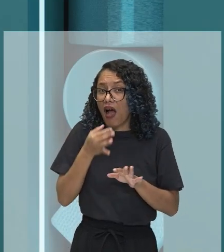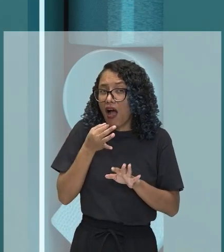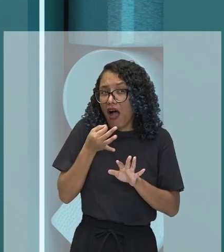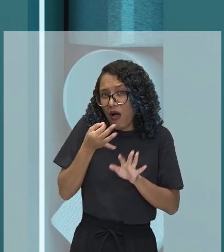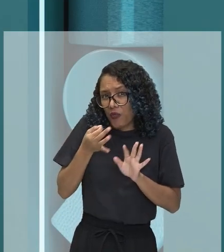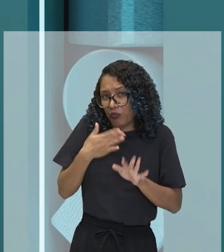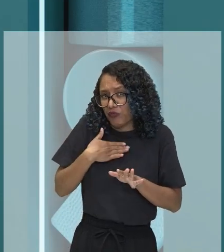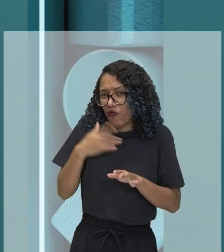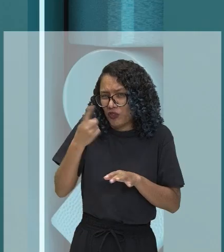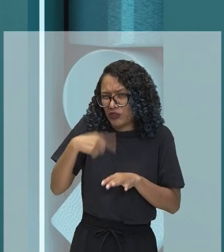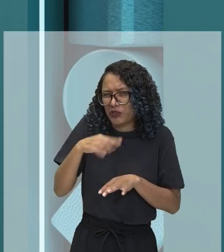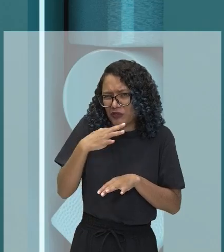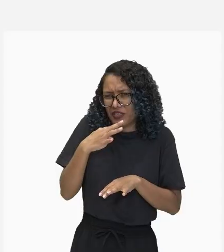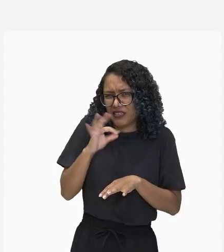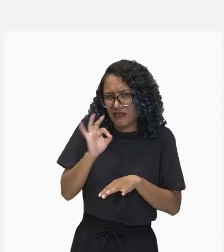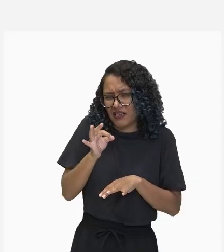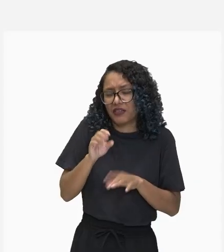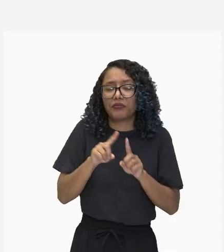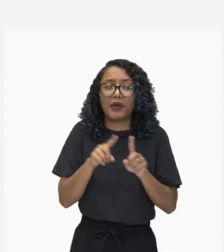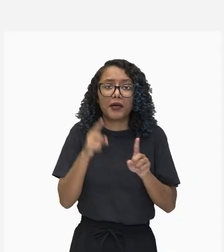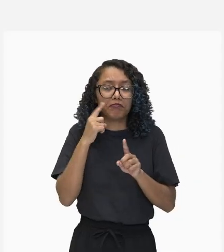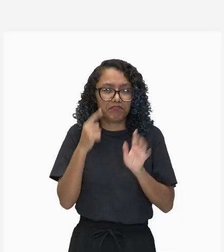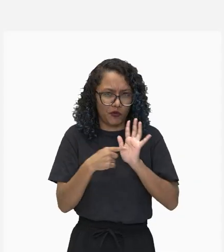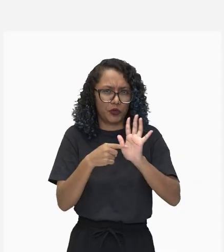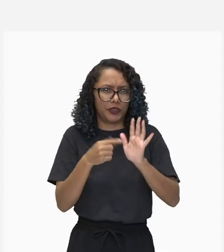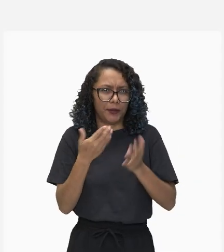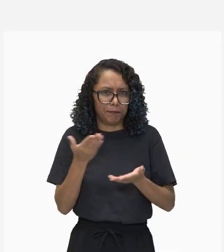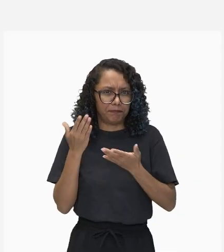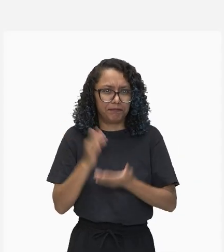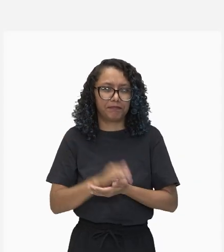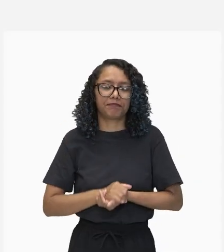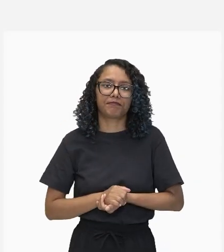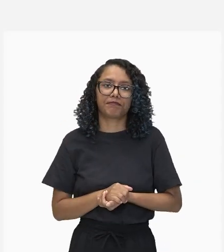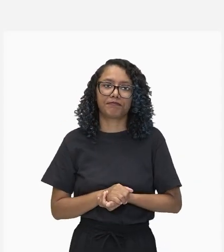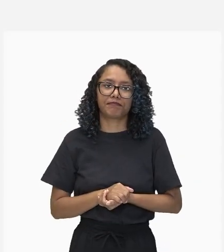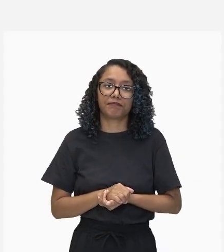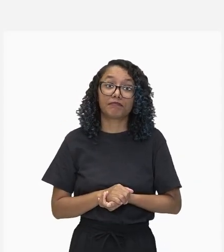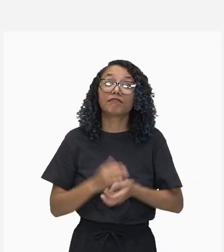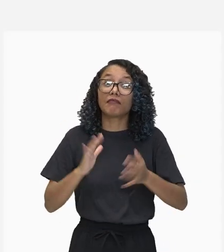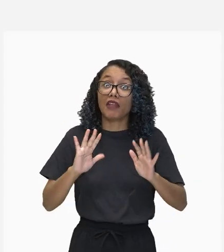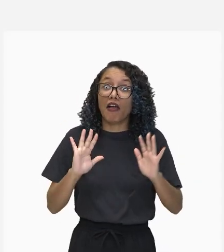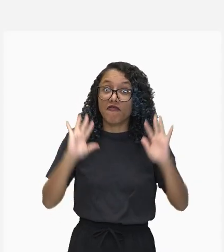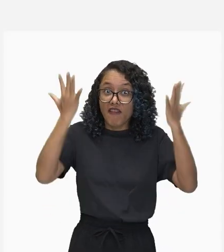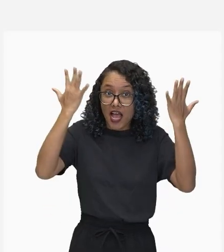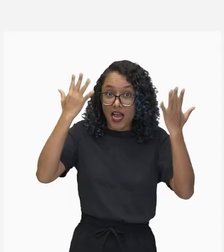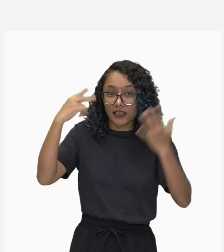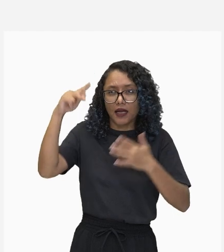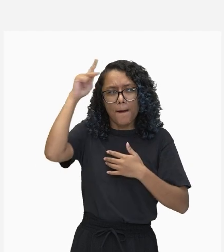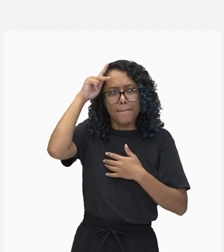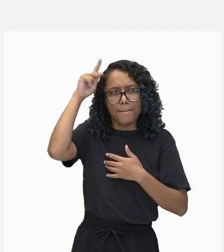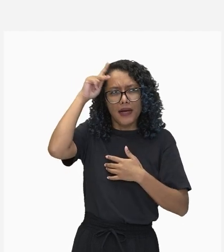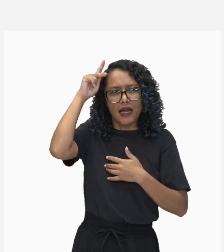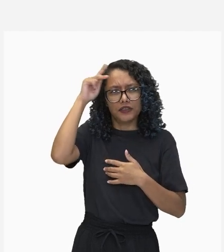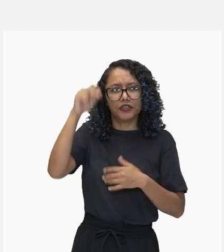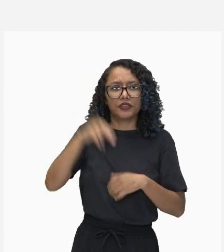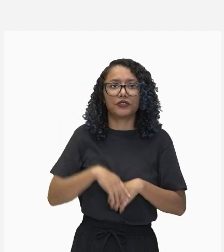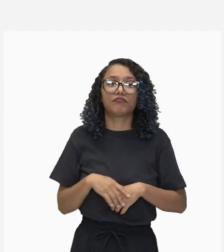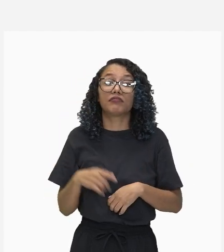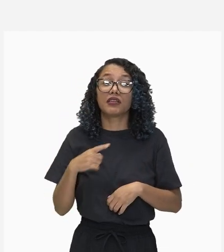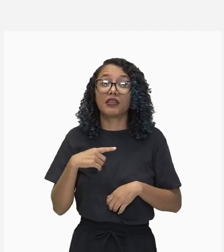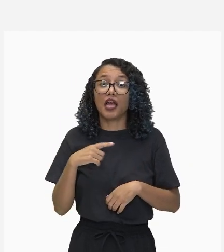conhecem um pouco, mas vamos lá. Bem, a festa em Parintins é representada por